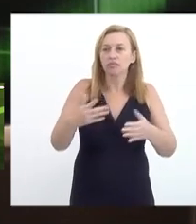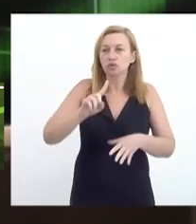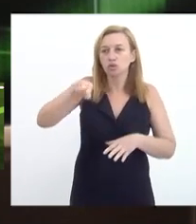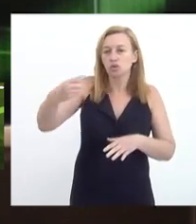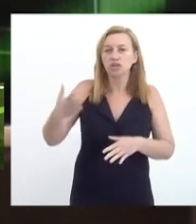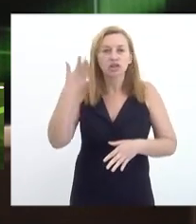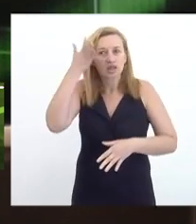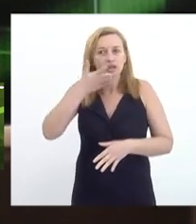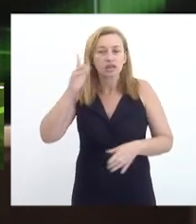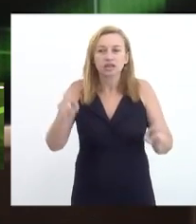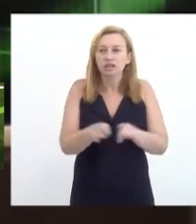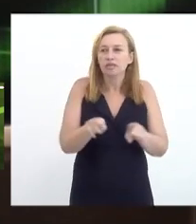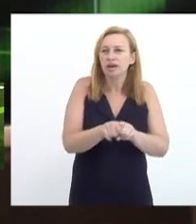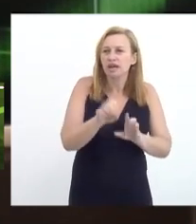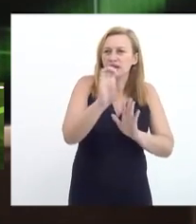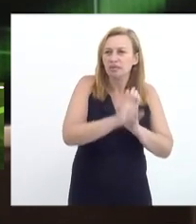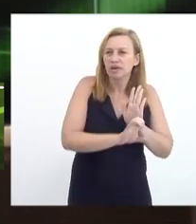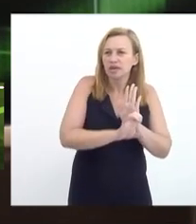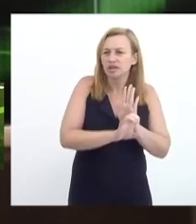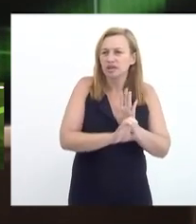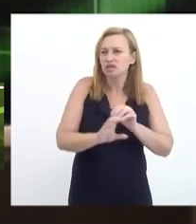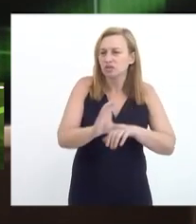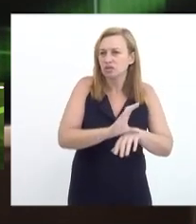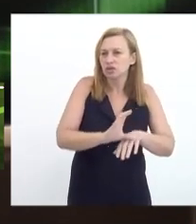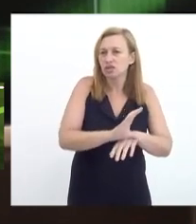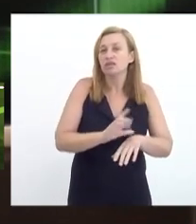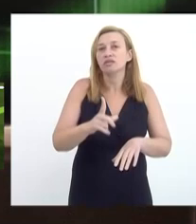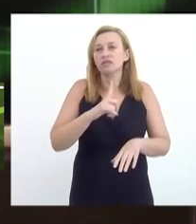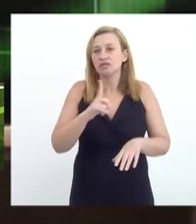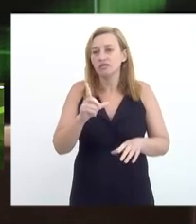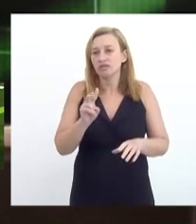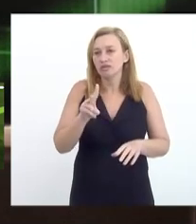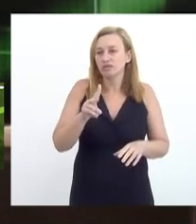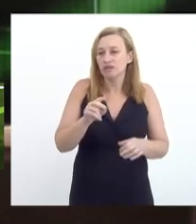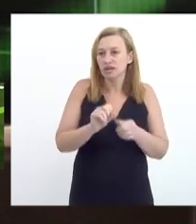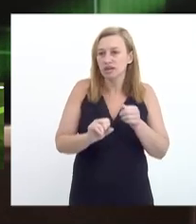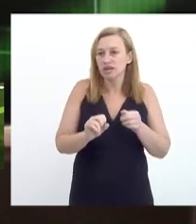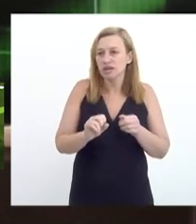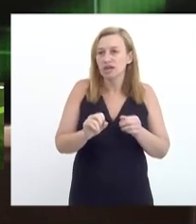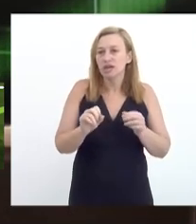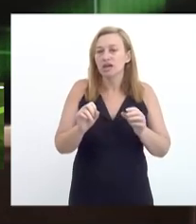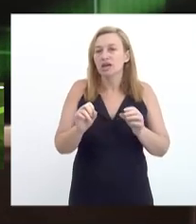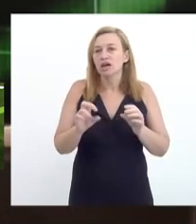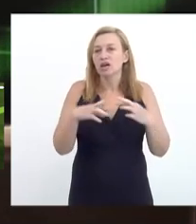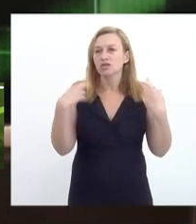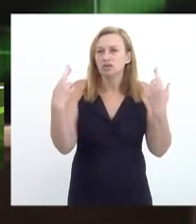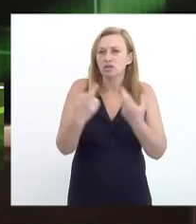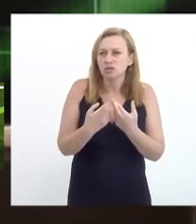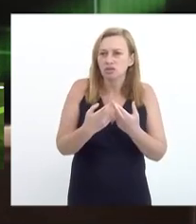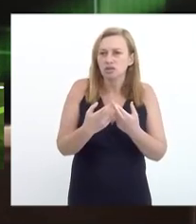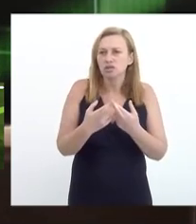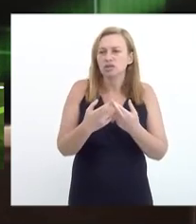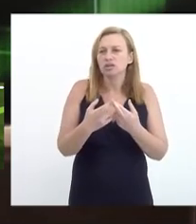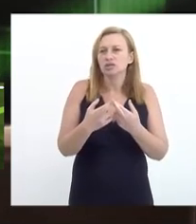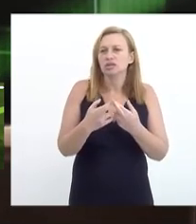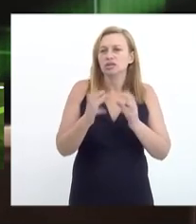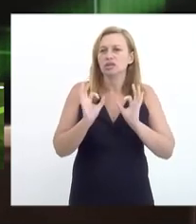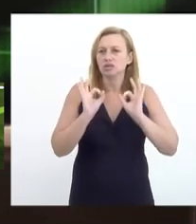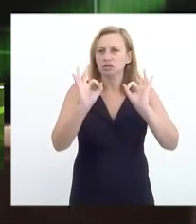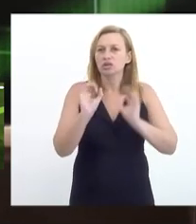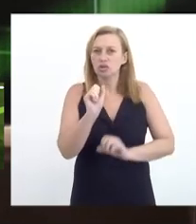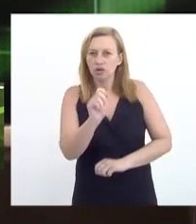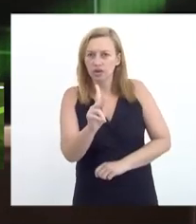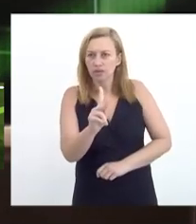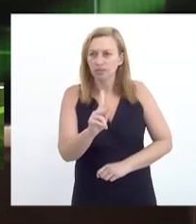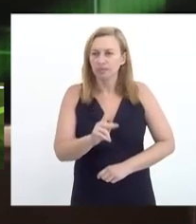As emendas condicionais Não vamos fazer Sessões extraordinárias Para cumprir o interregno Da emenda condicional Ok?